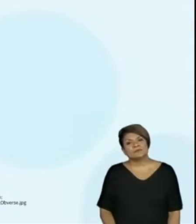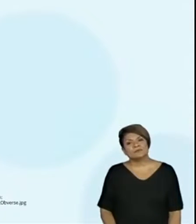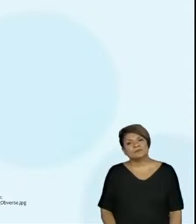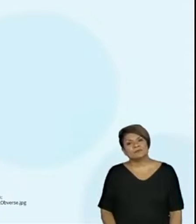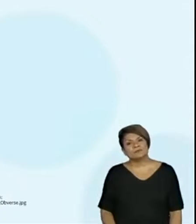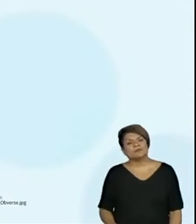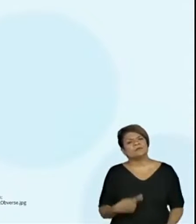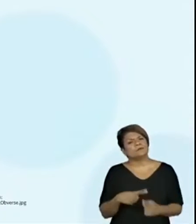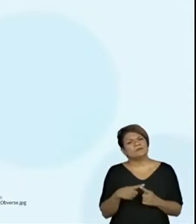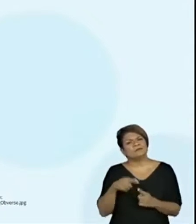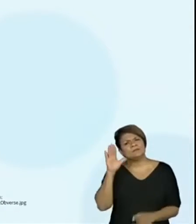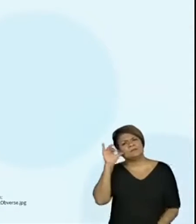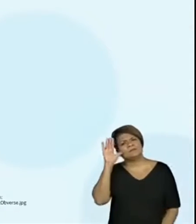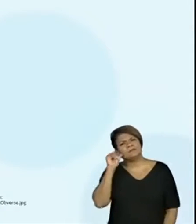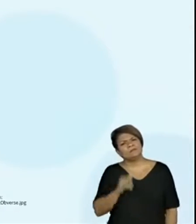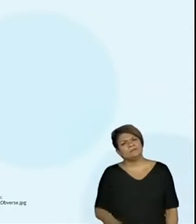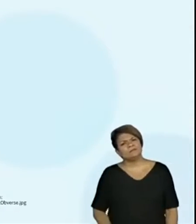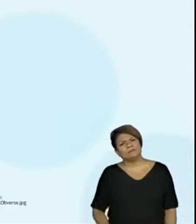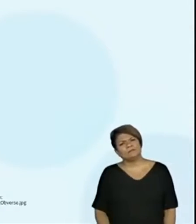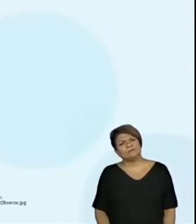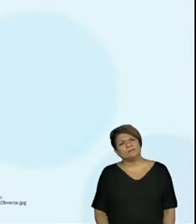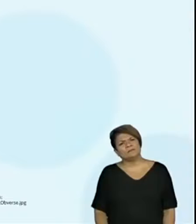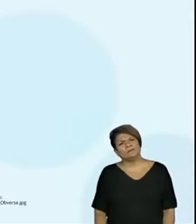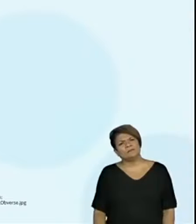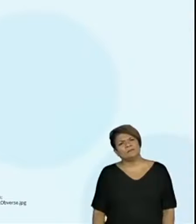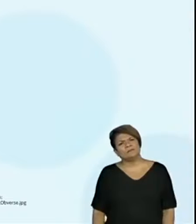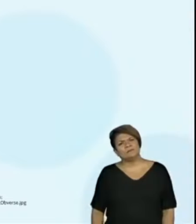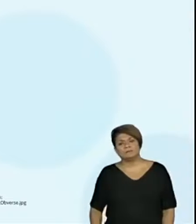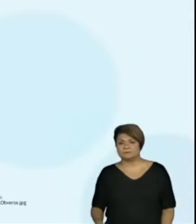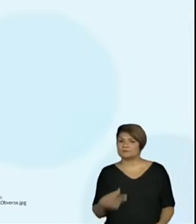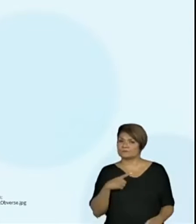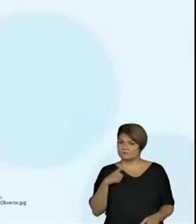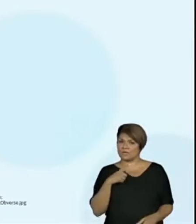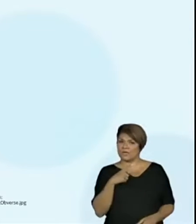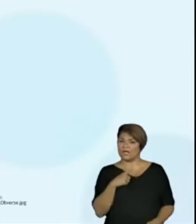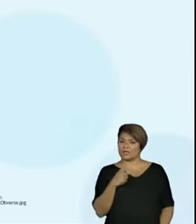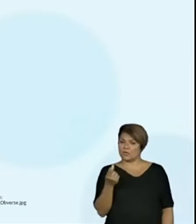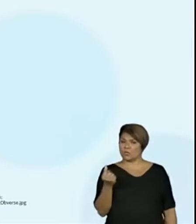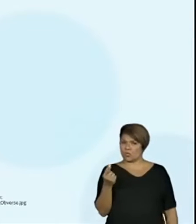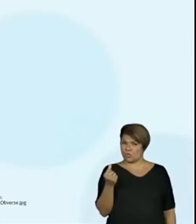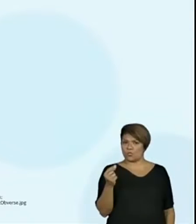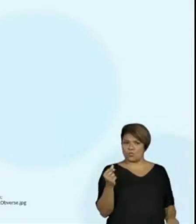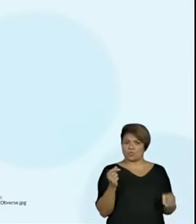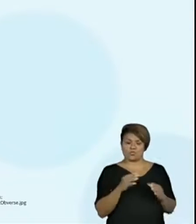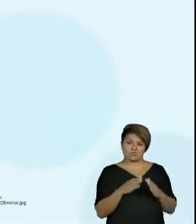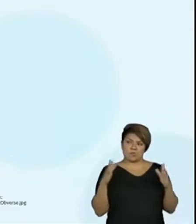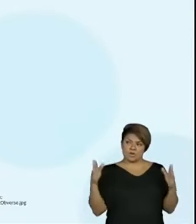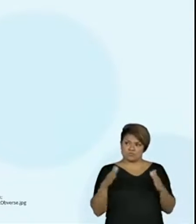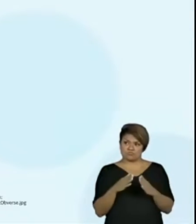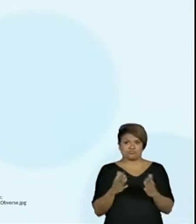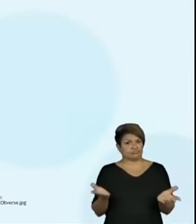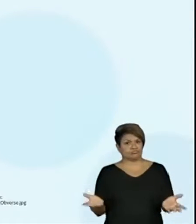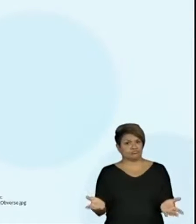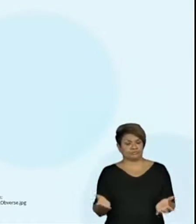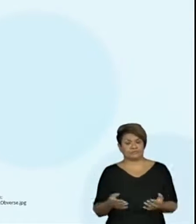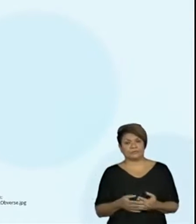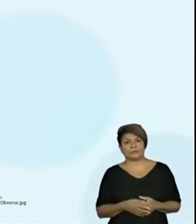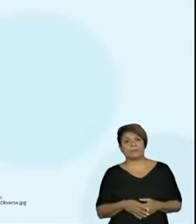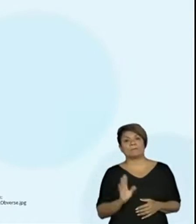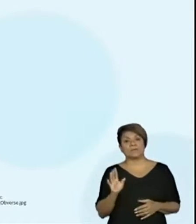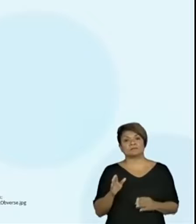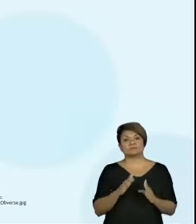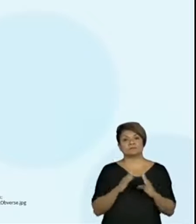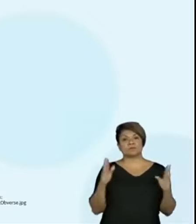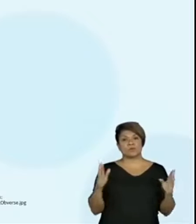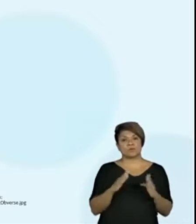quê? E é uma curiosidade, professor. Eles usaram... Ela tem um valor maior, mas isso não tem nada a ver com o tamanho, né? E esse cuidado de tamanho tem